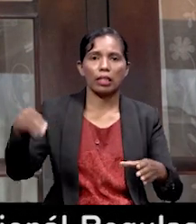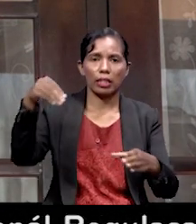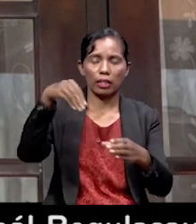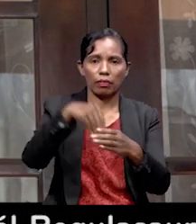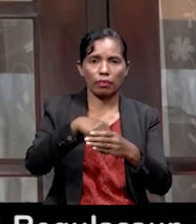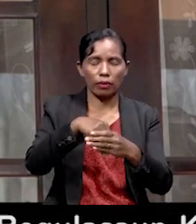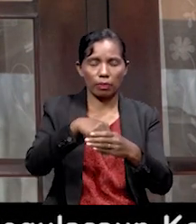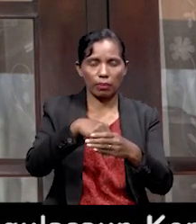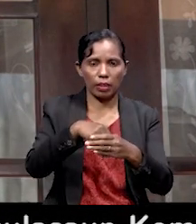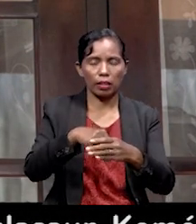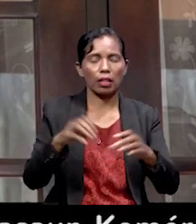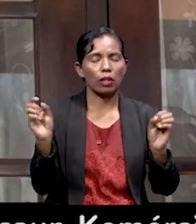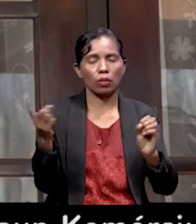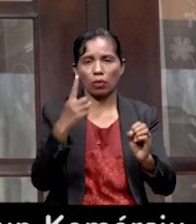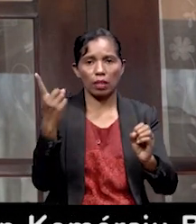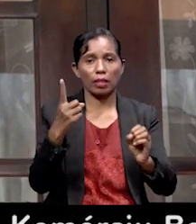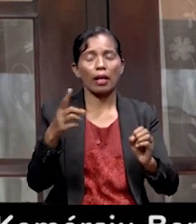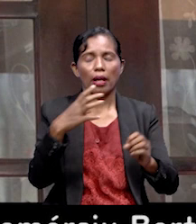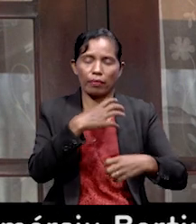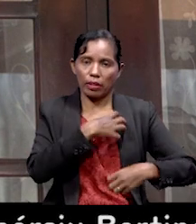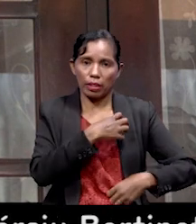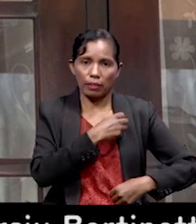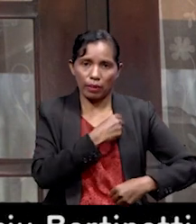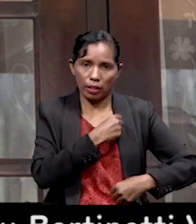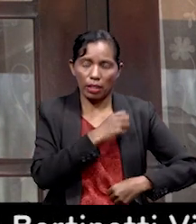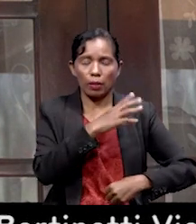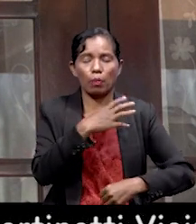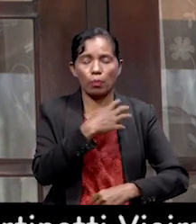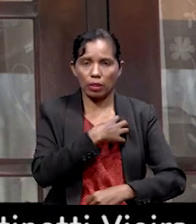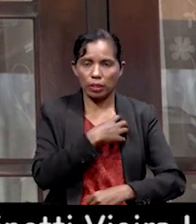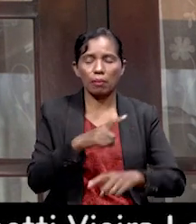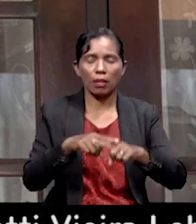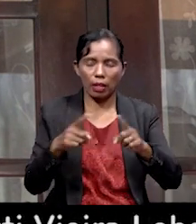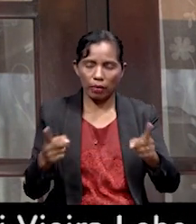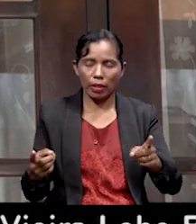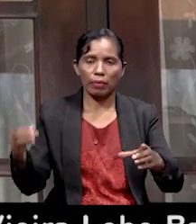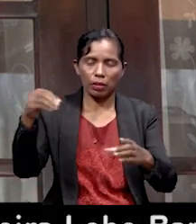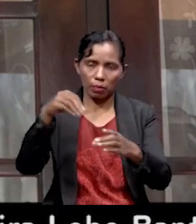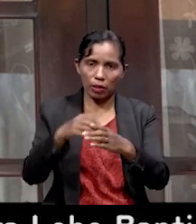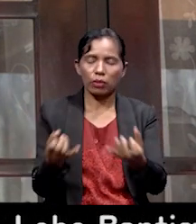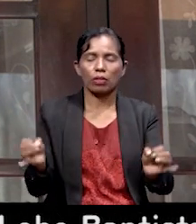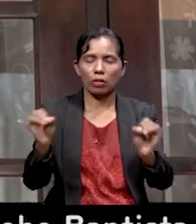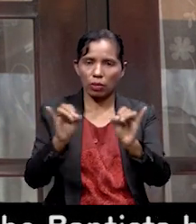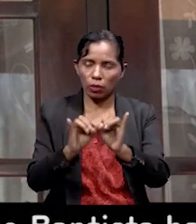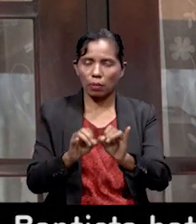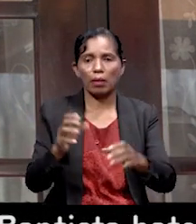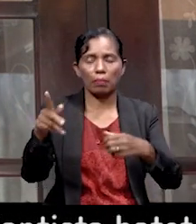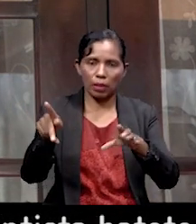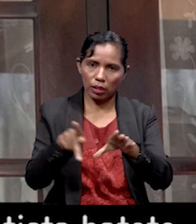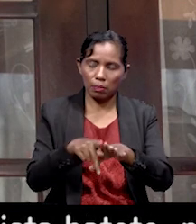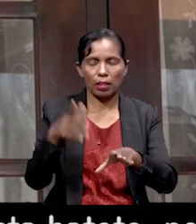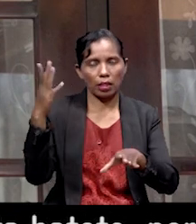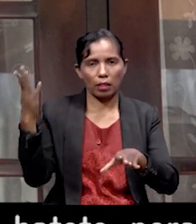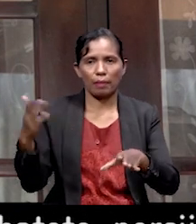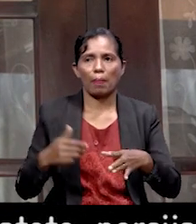Laos, FDTL ou PNTL, mas se envolve mais em São Cecílio, com a Bahia, pela parte de São Laos, por exemplo,